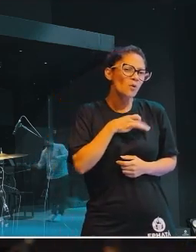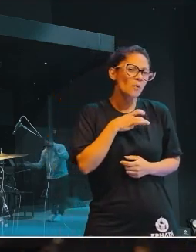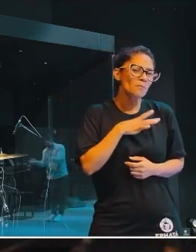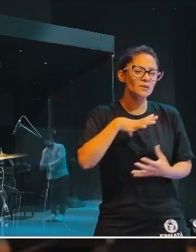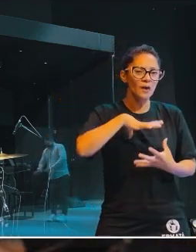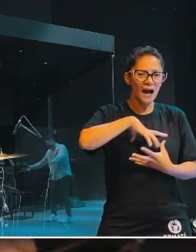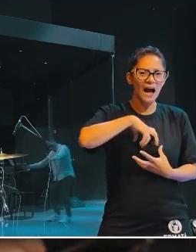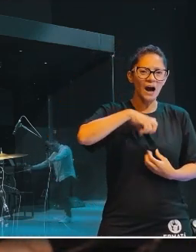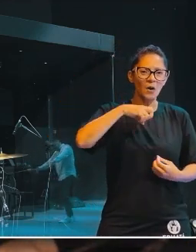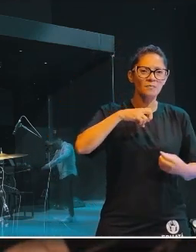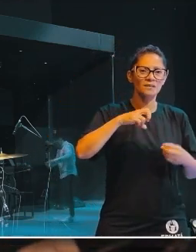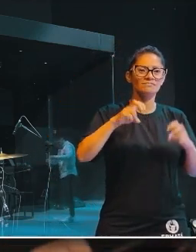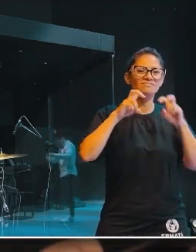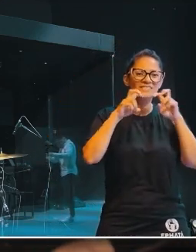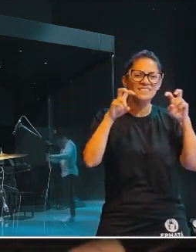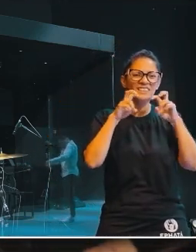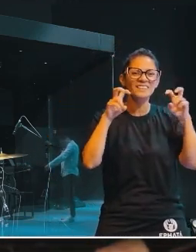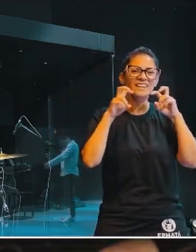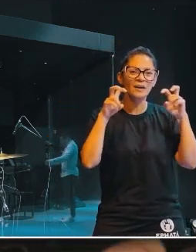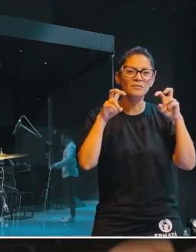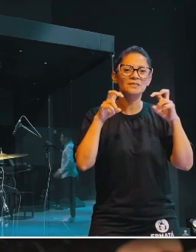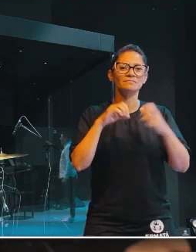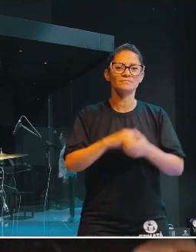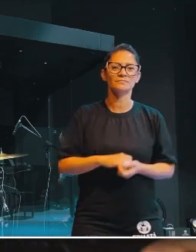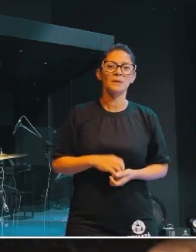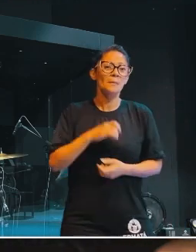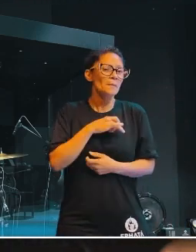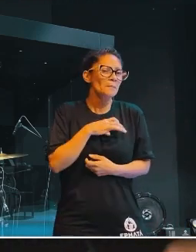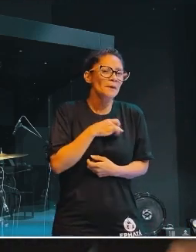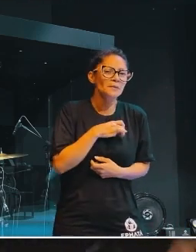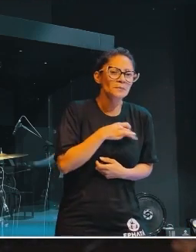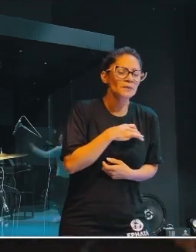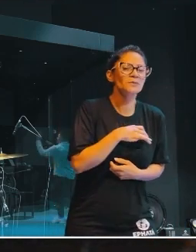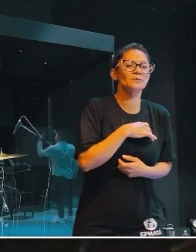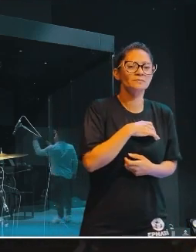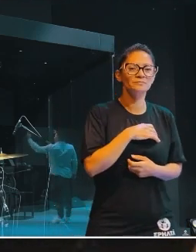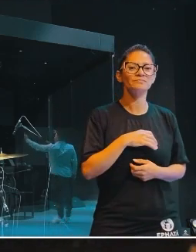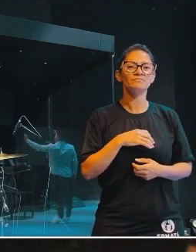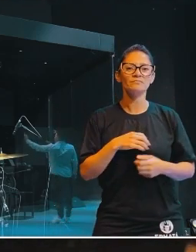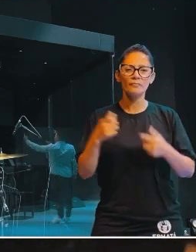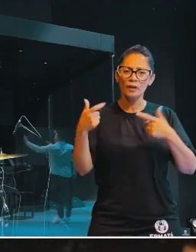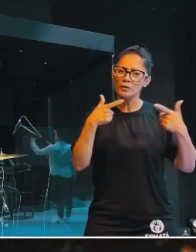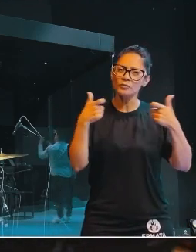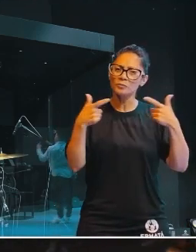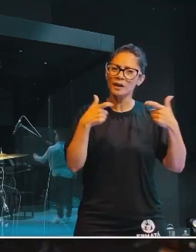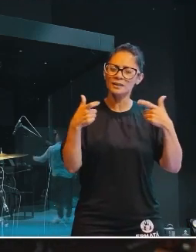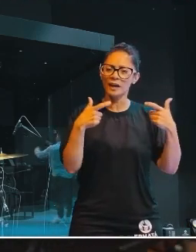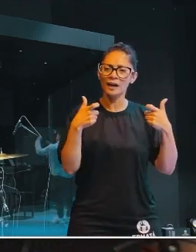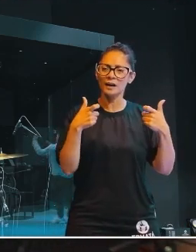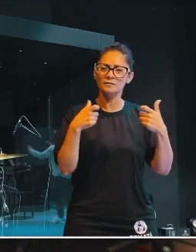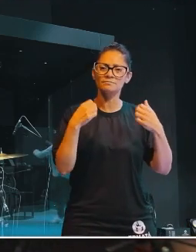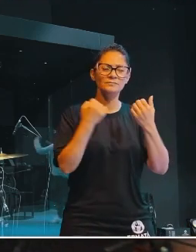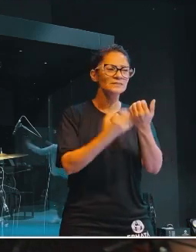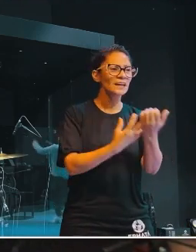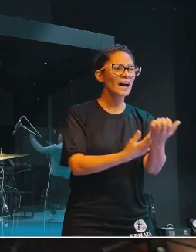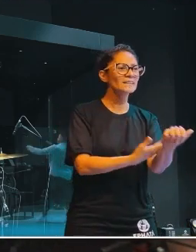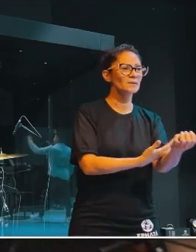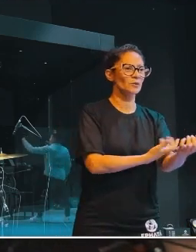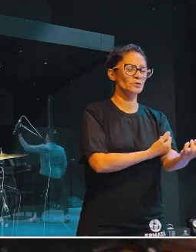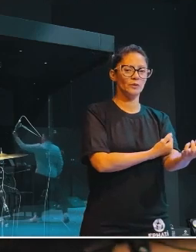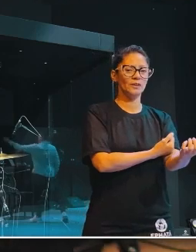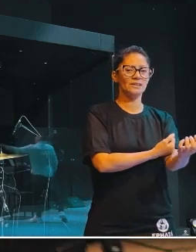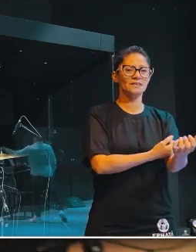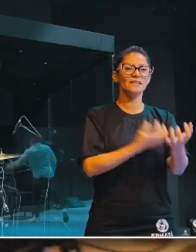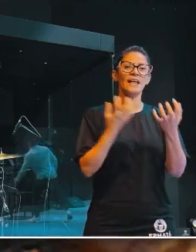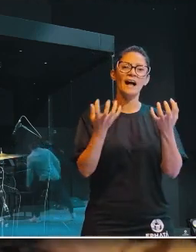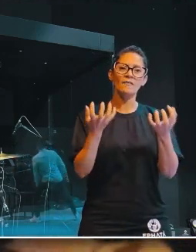rédea, querendo ter o controle. Ei! Numa guerra, olha para mim, as emoções elas sempre vão querer chegar